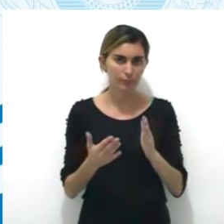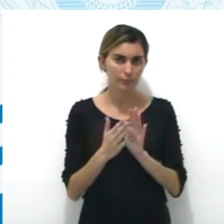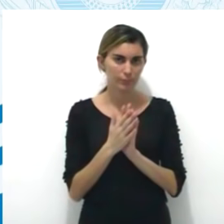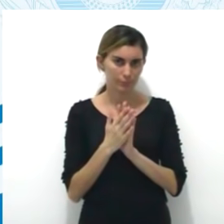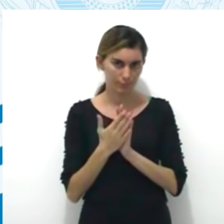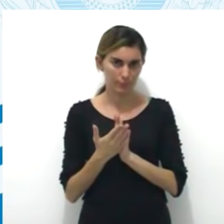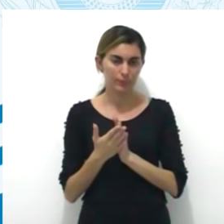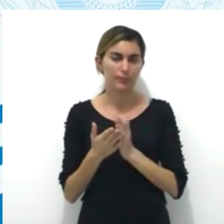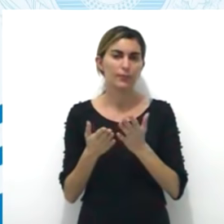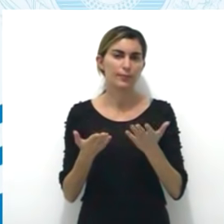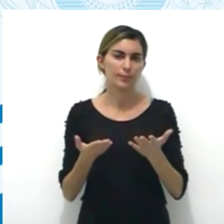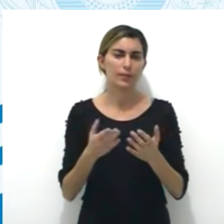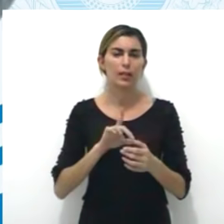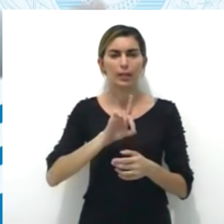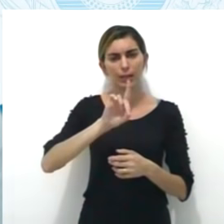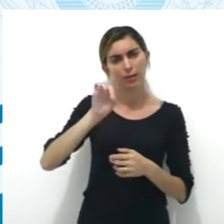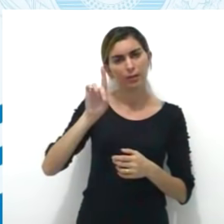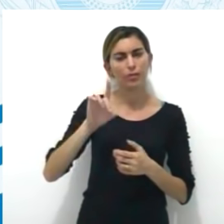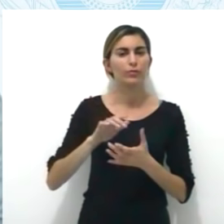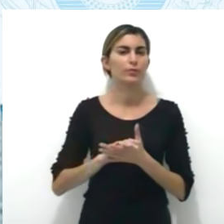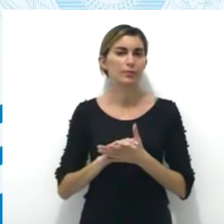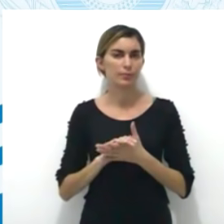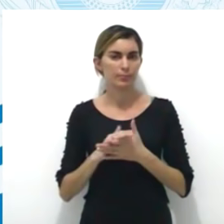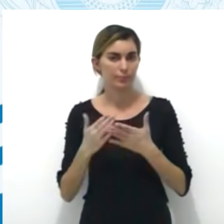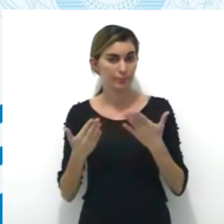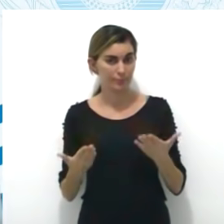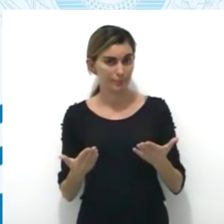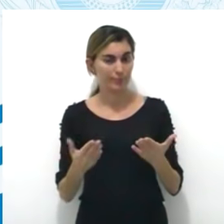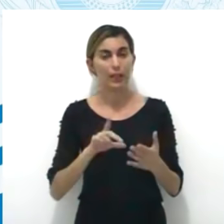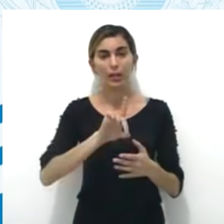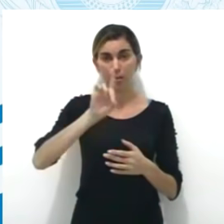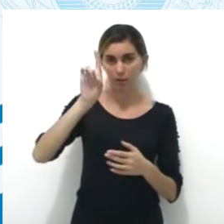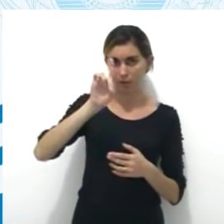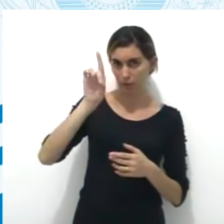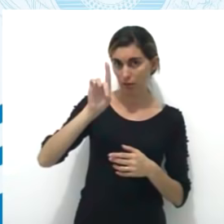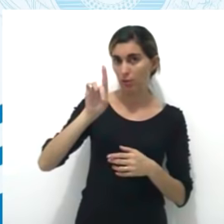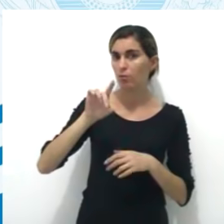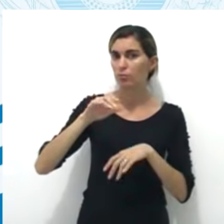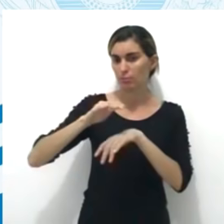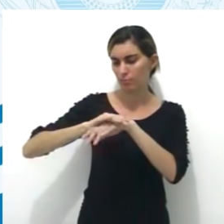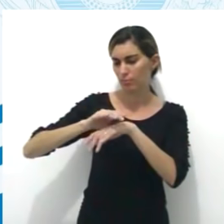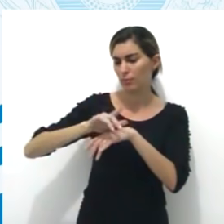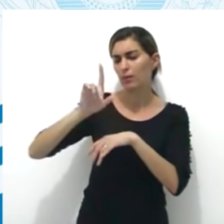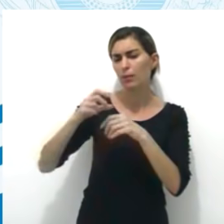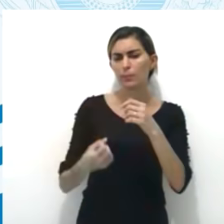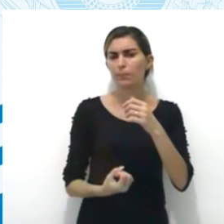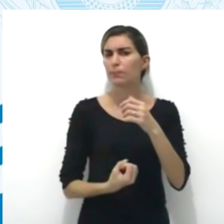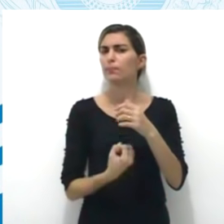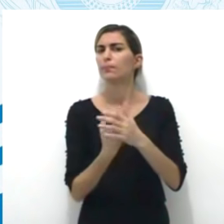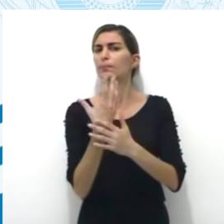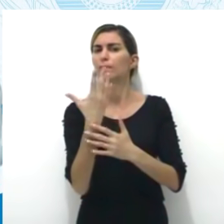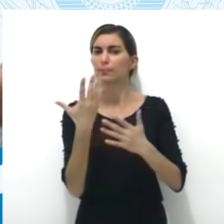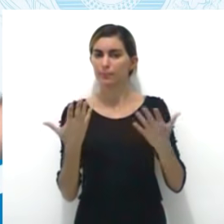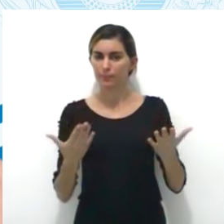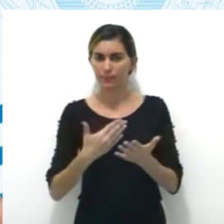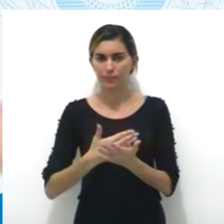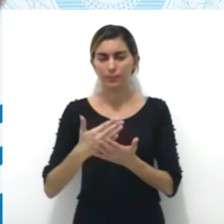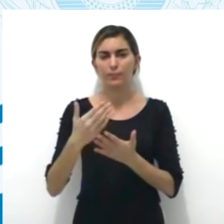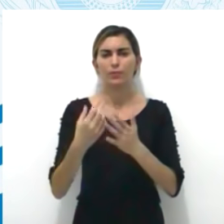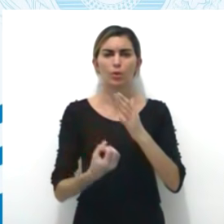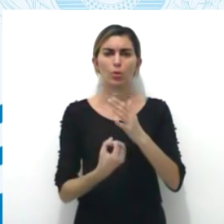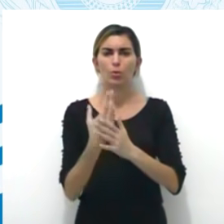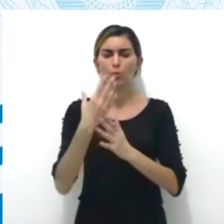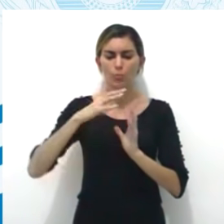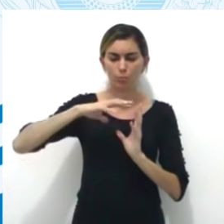conforme o cristianismo? Deus. É isso? Então, Deus, ele é o Criador. Então, a origem